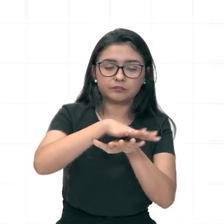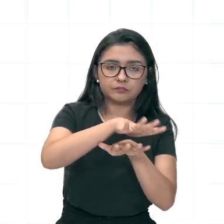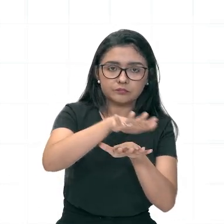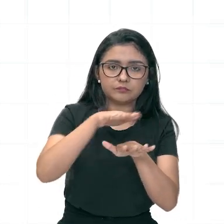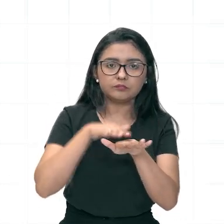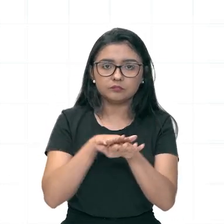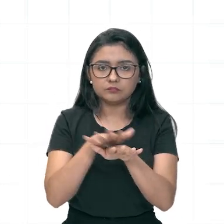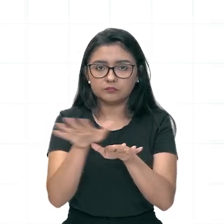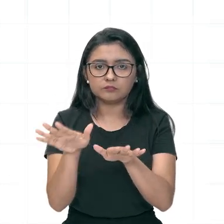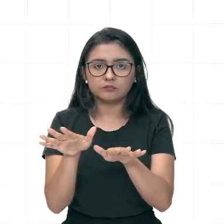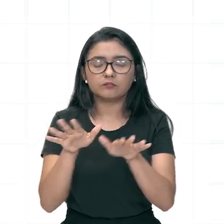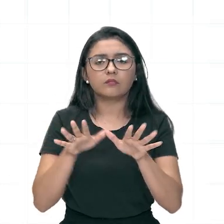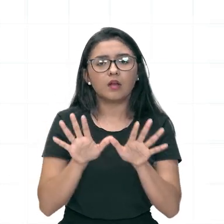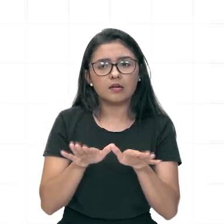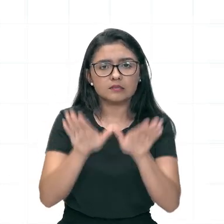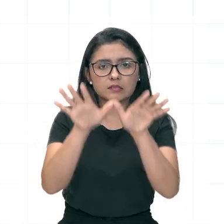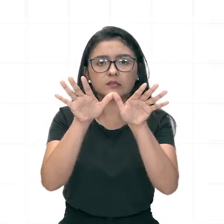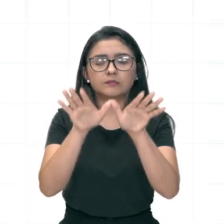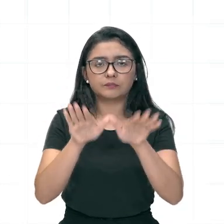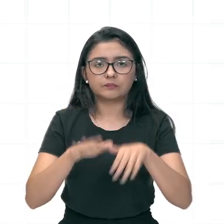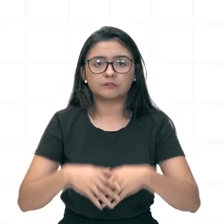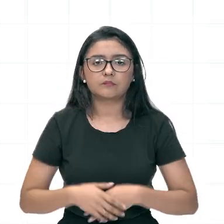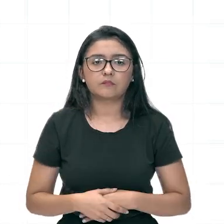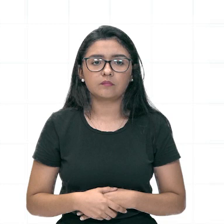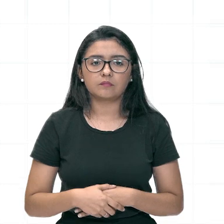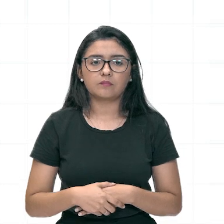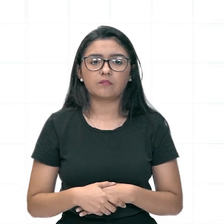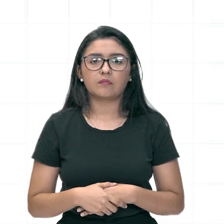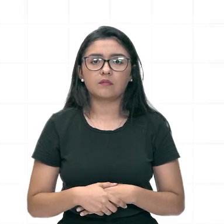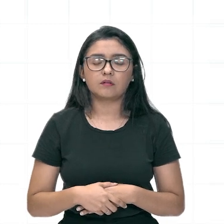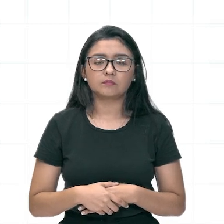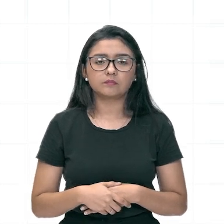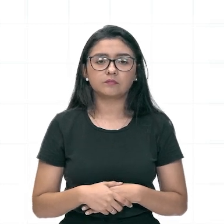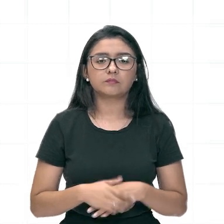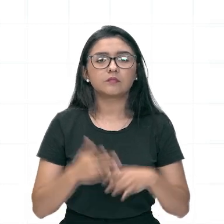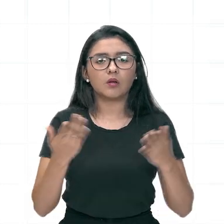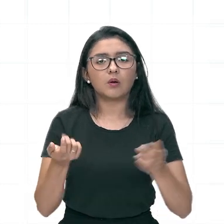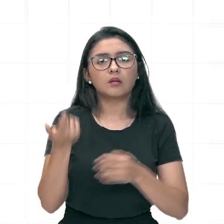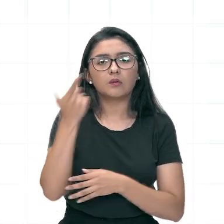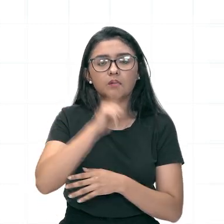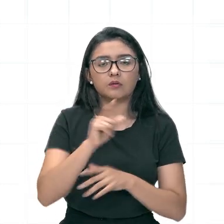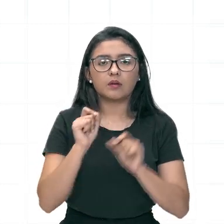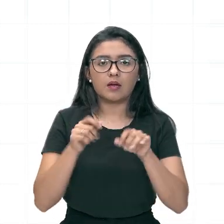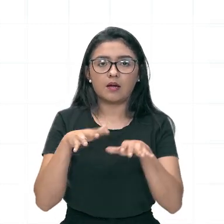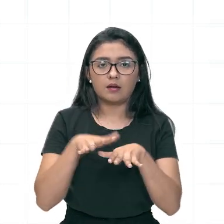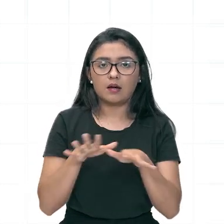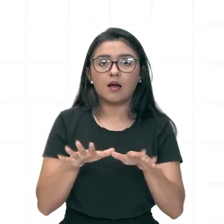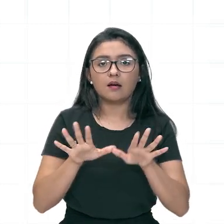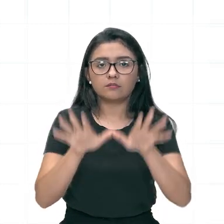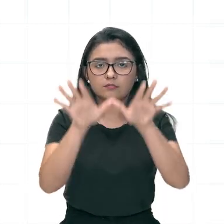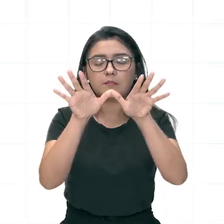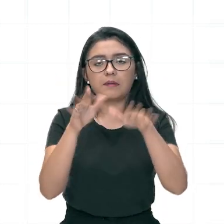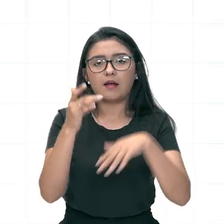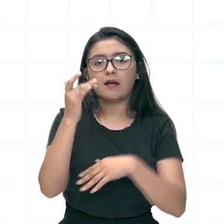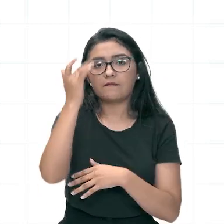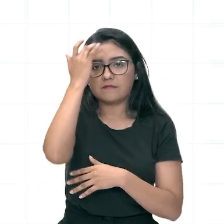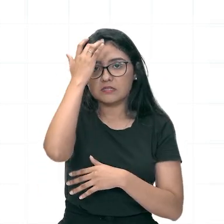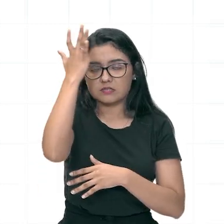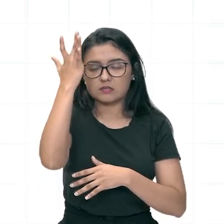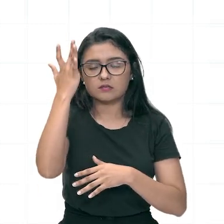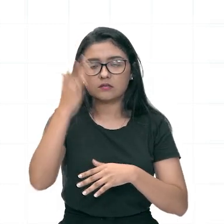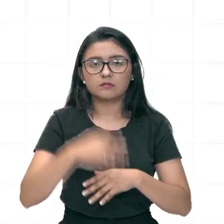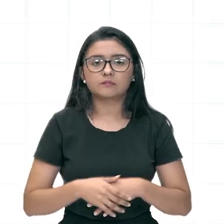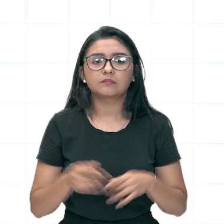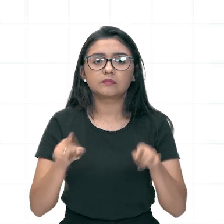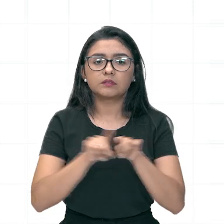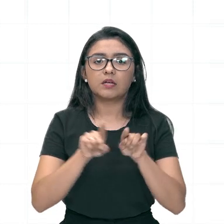forma aerodinâmica ao animal, né? A aerodinâmica é esse formato que ele consegue ter para facilitar o seu voo.